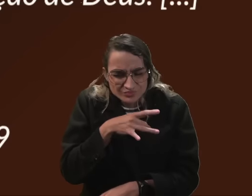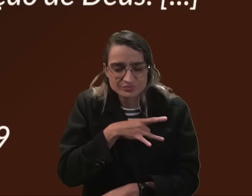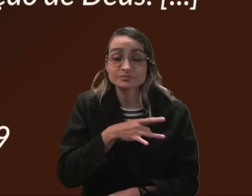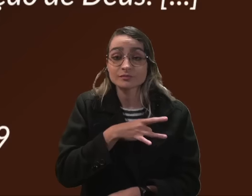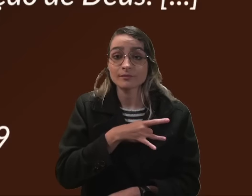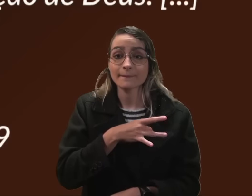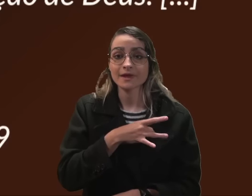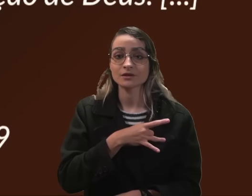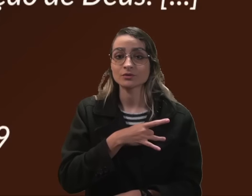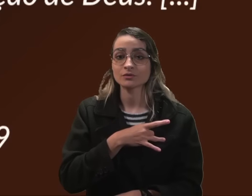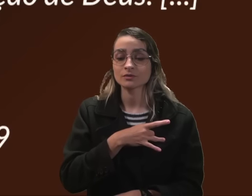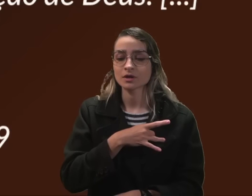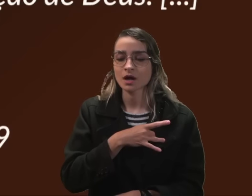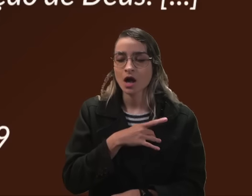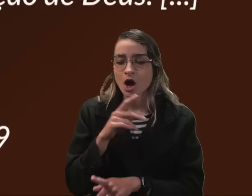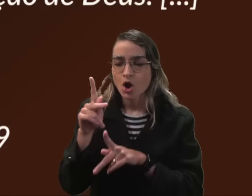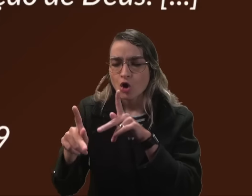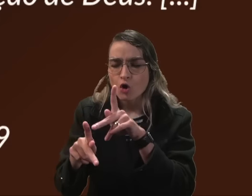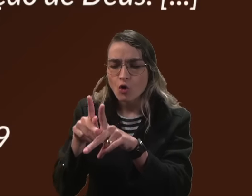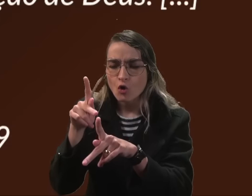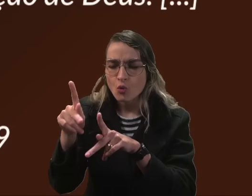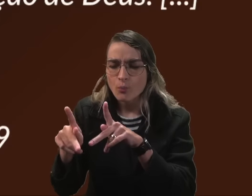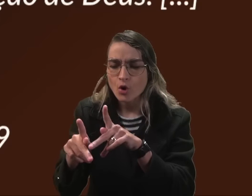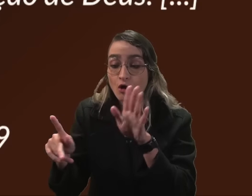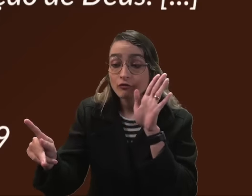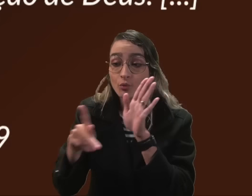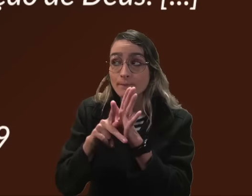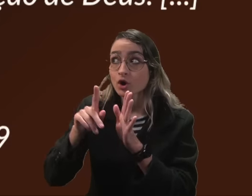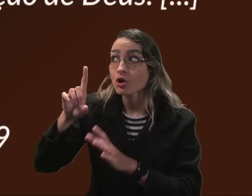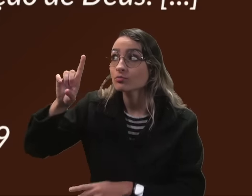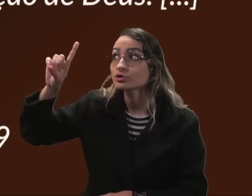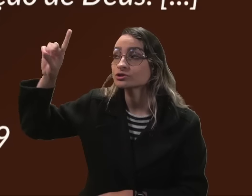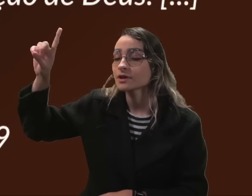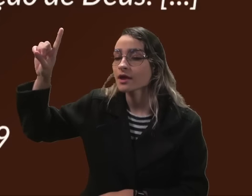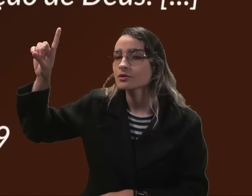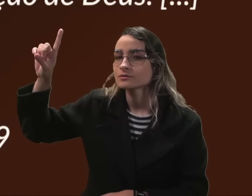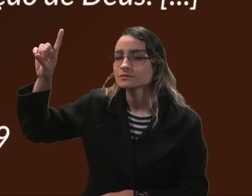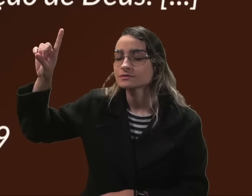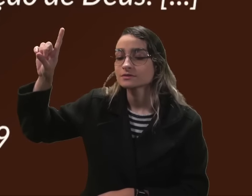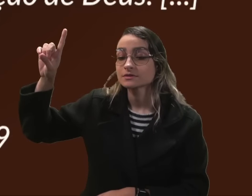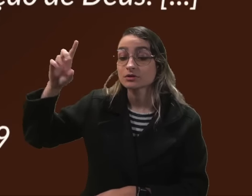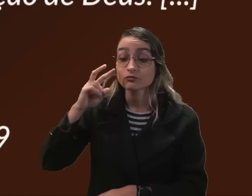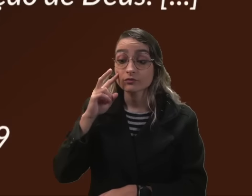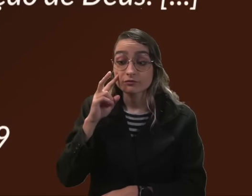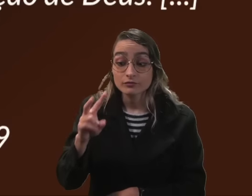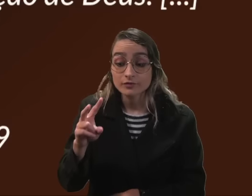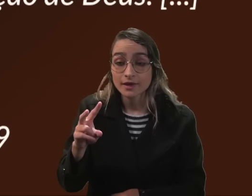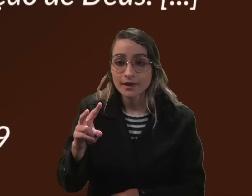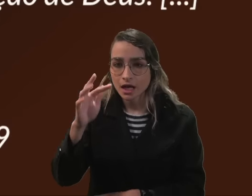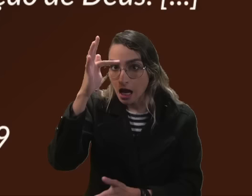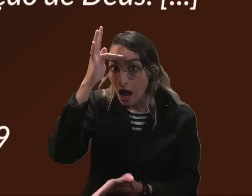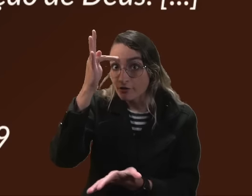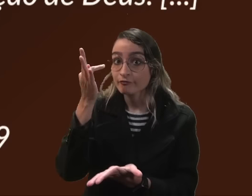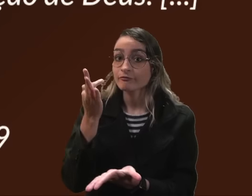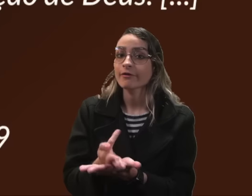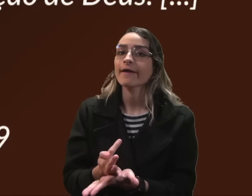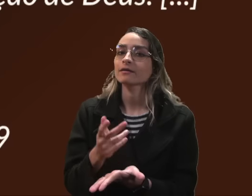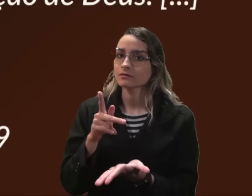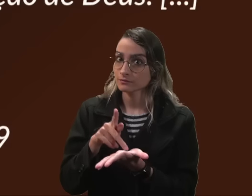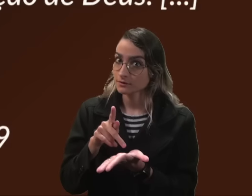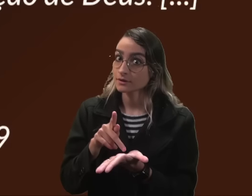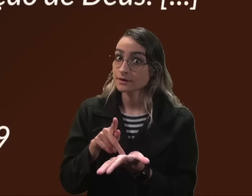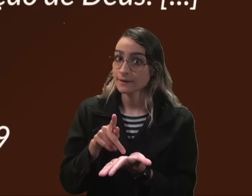sua fé a fé do povo de Deus como foi a dos hebreus no mar vermelho no grande desapontamento